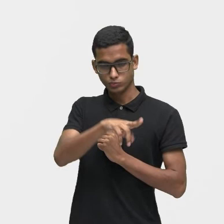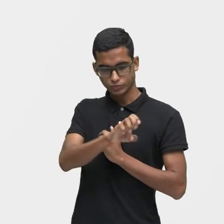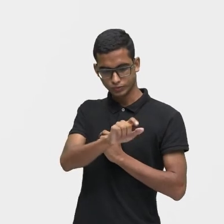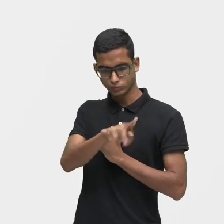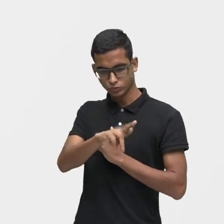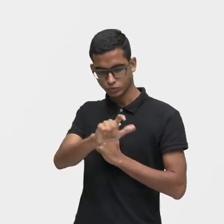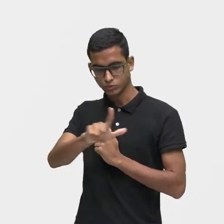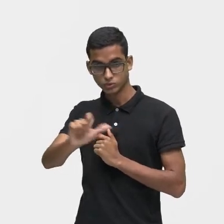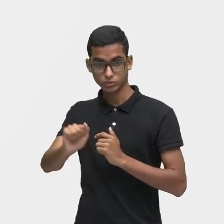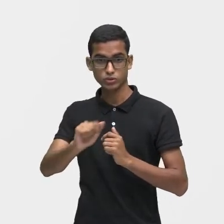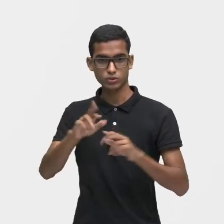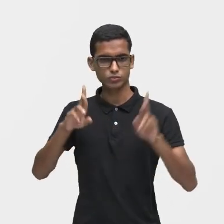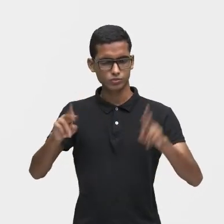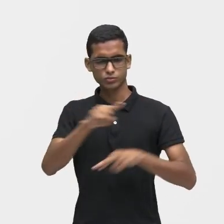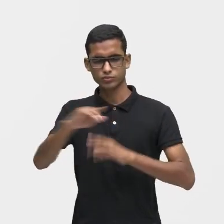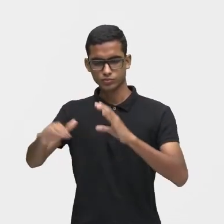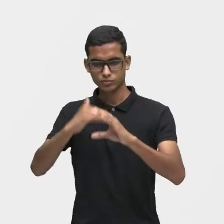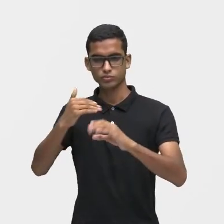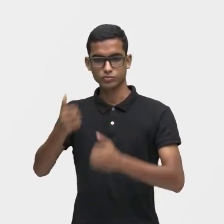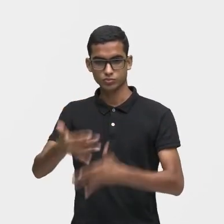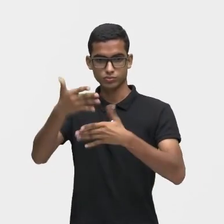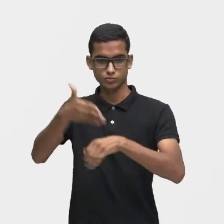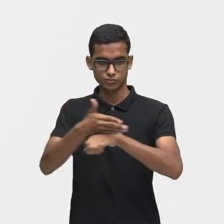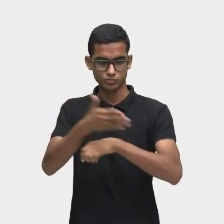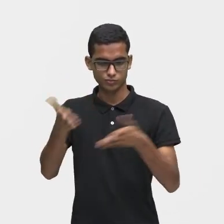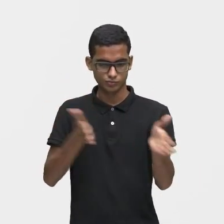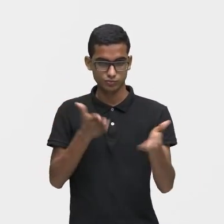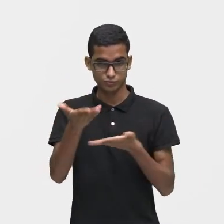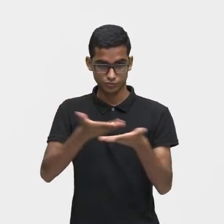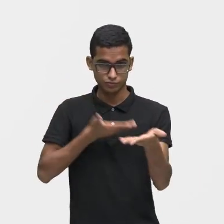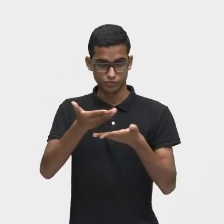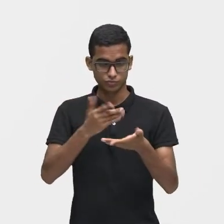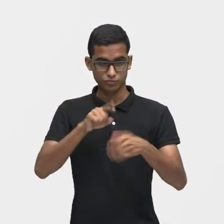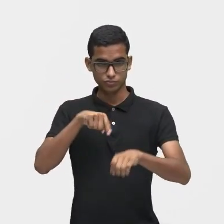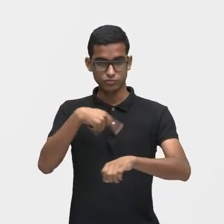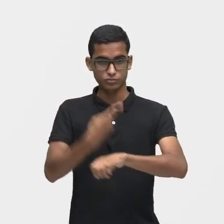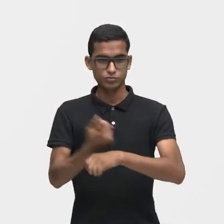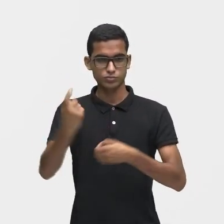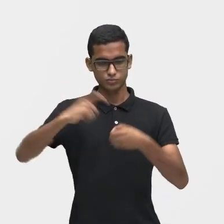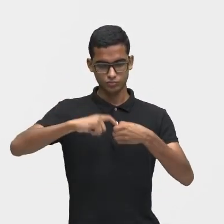aguardo a participação de vocês durante a nossa interatividade. Até mais!